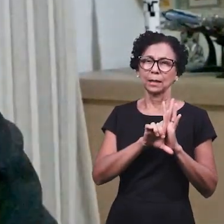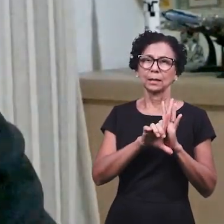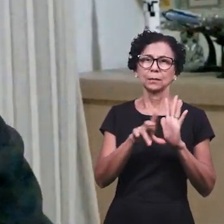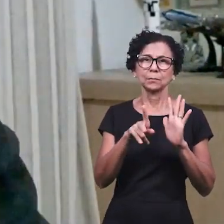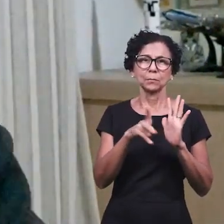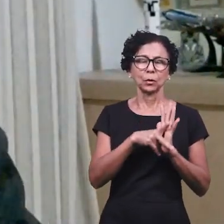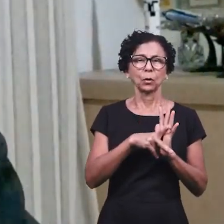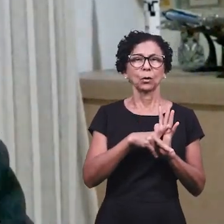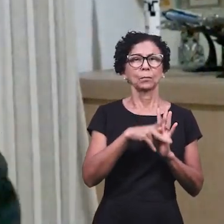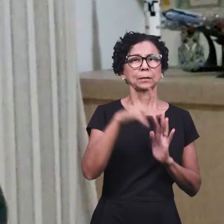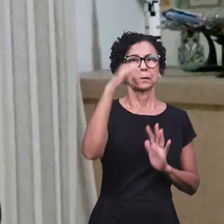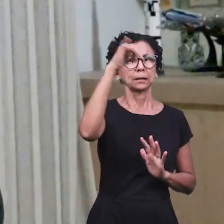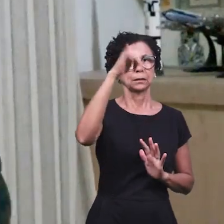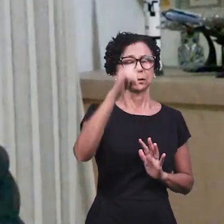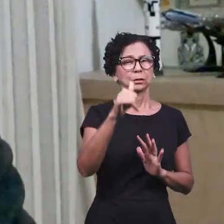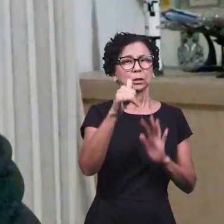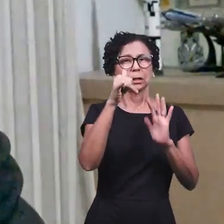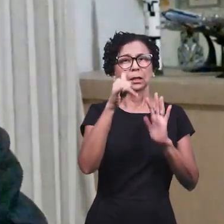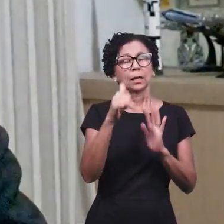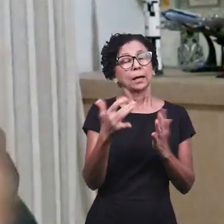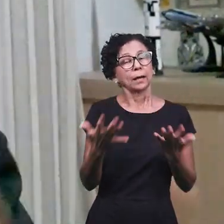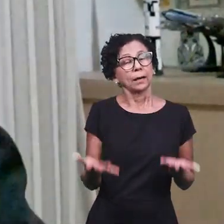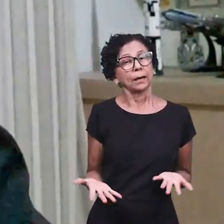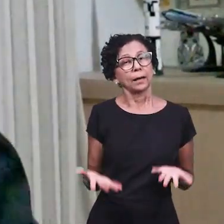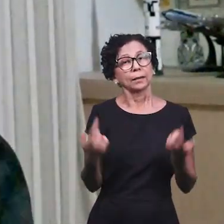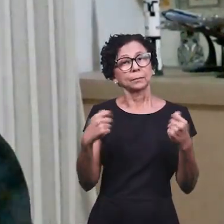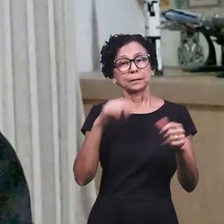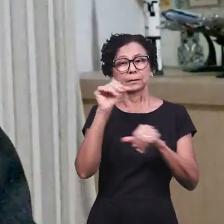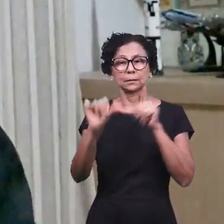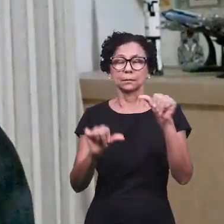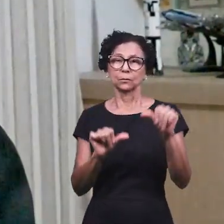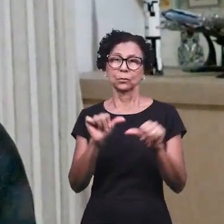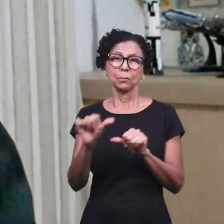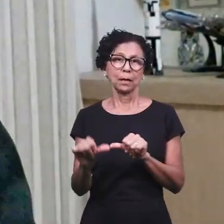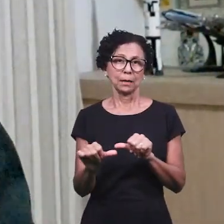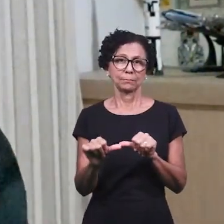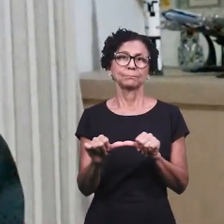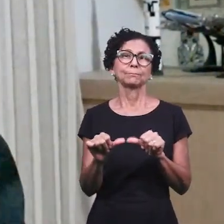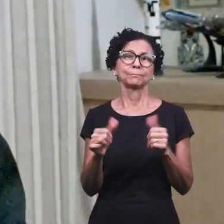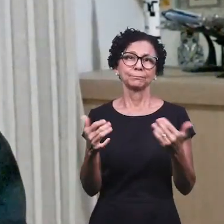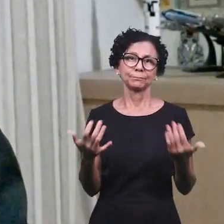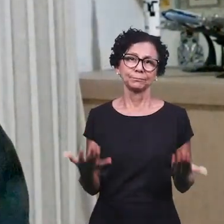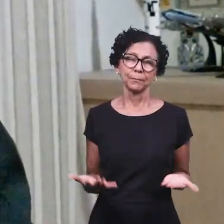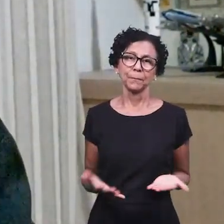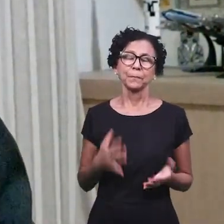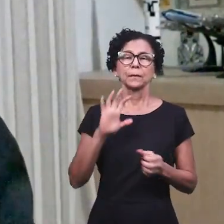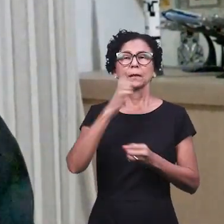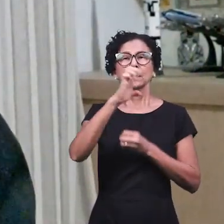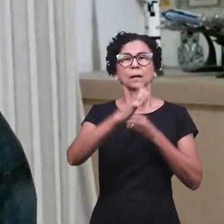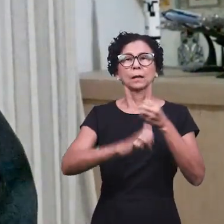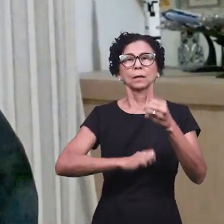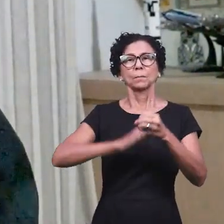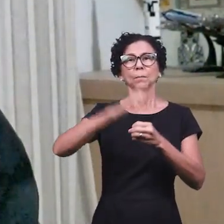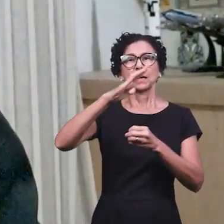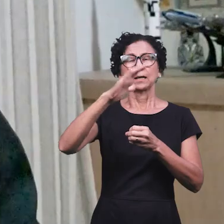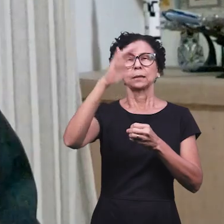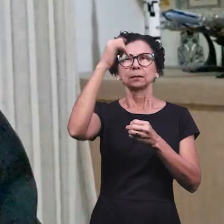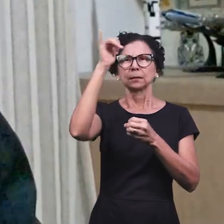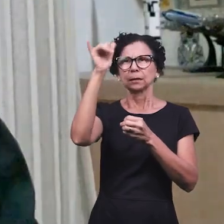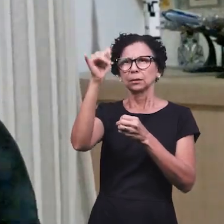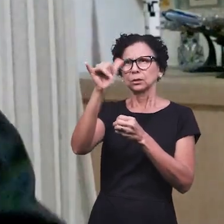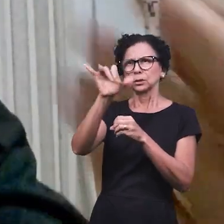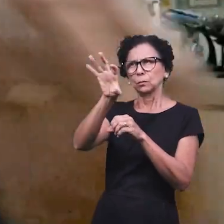da conservação de energia, a energia não pode simplesmente sumir. Ela tem que ser transformada em alguma coisa. Então, o elétron